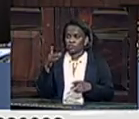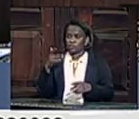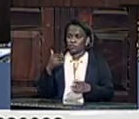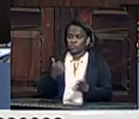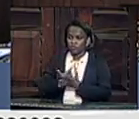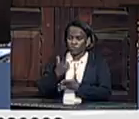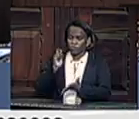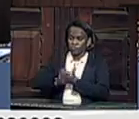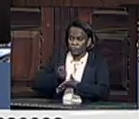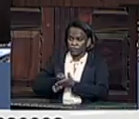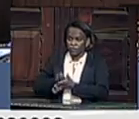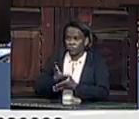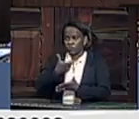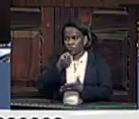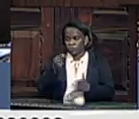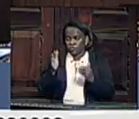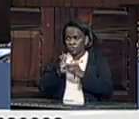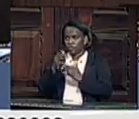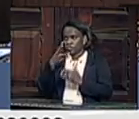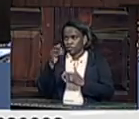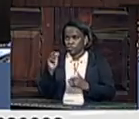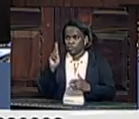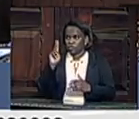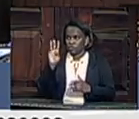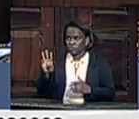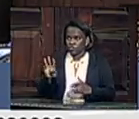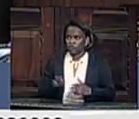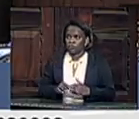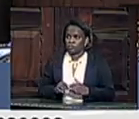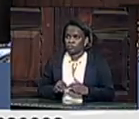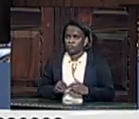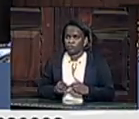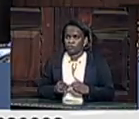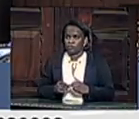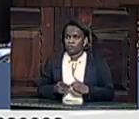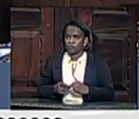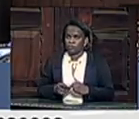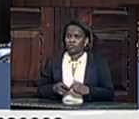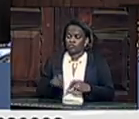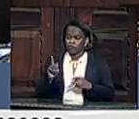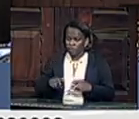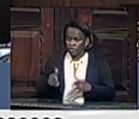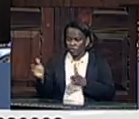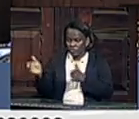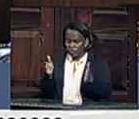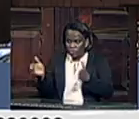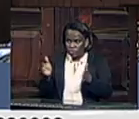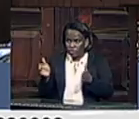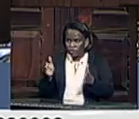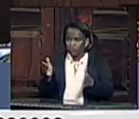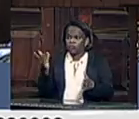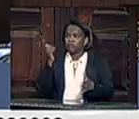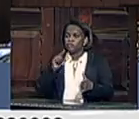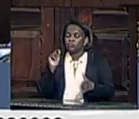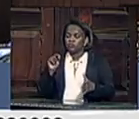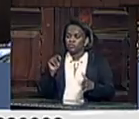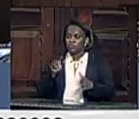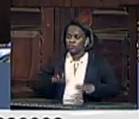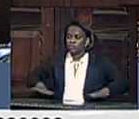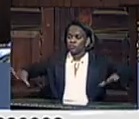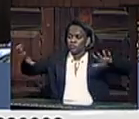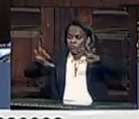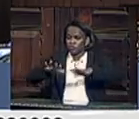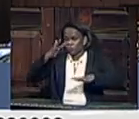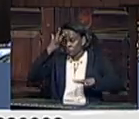ficam na faixa entre 200 a 300 kW. Isso é uma faixa que alcança centenas